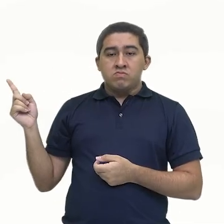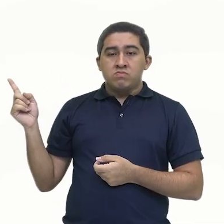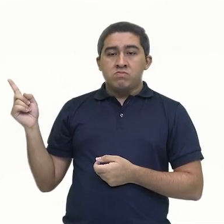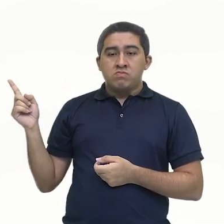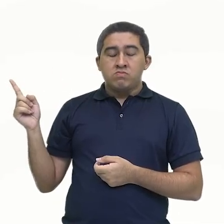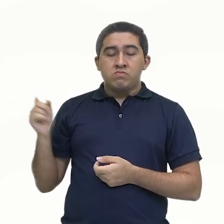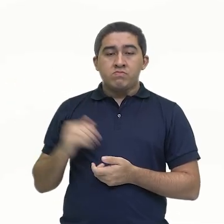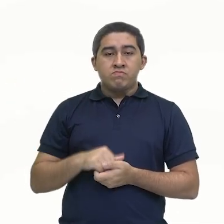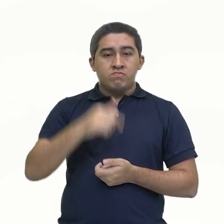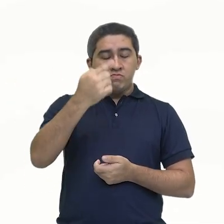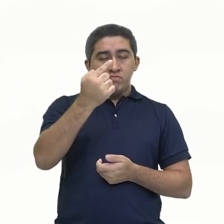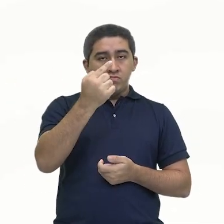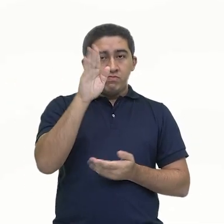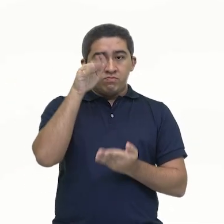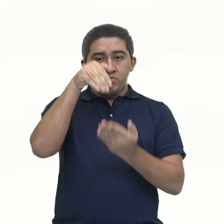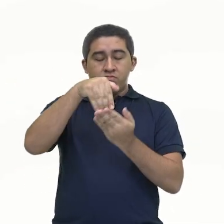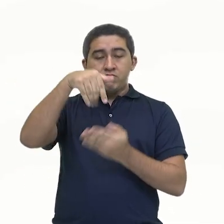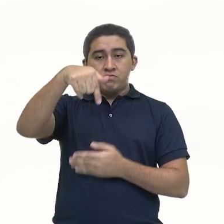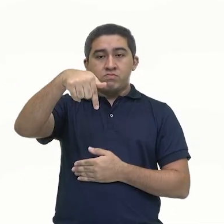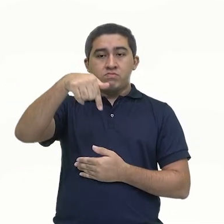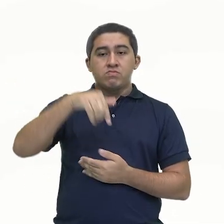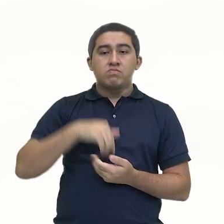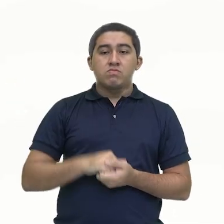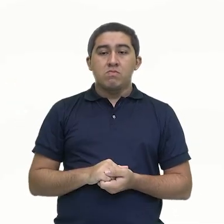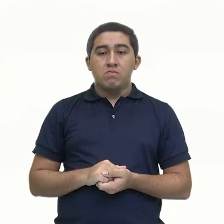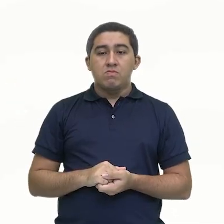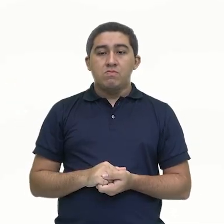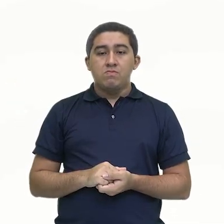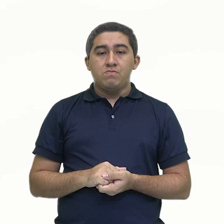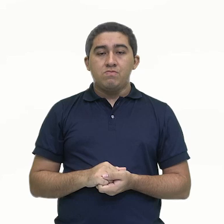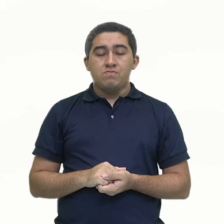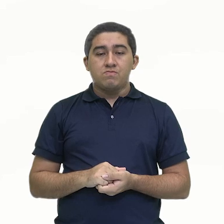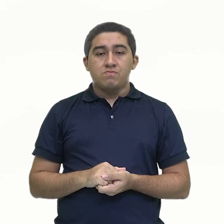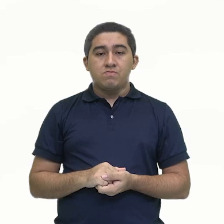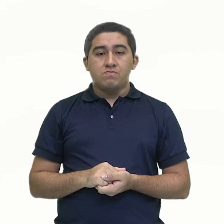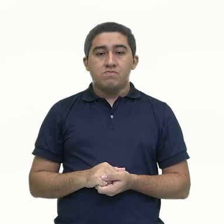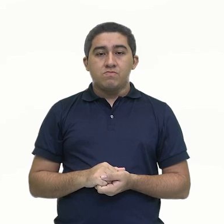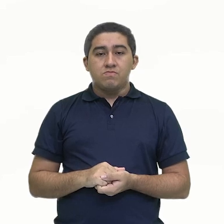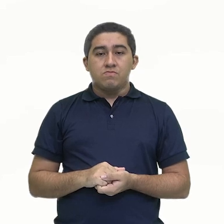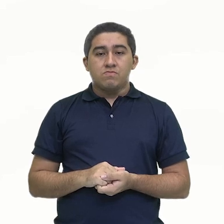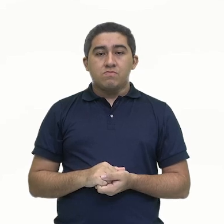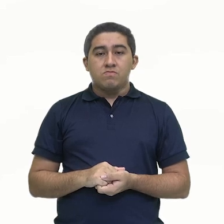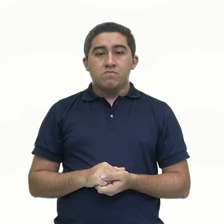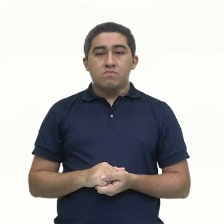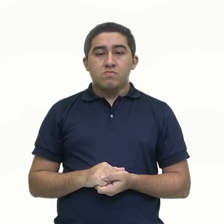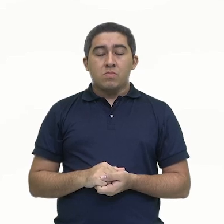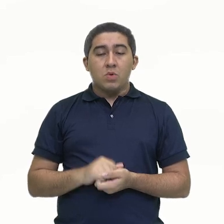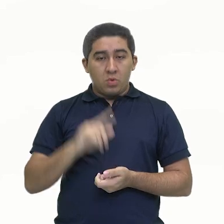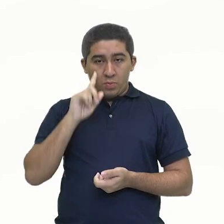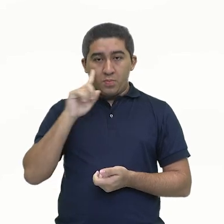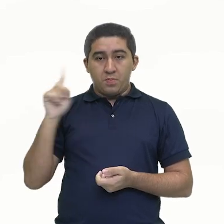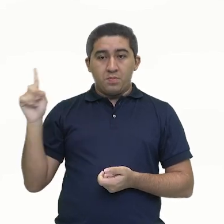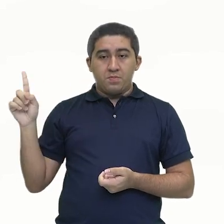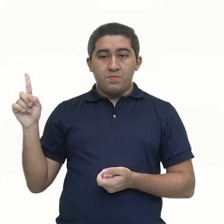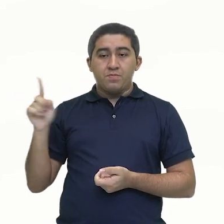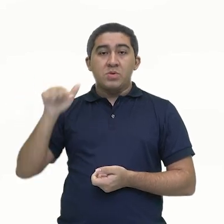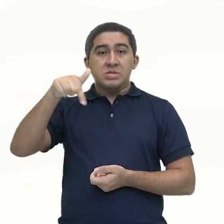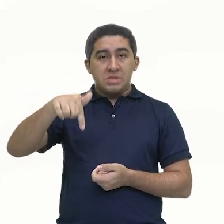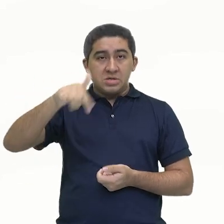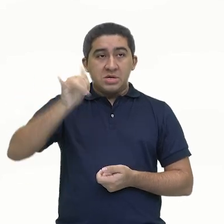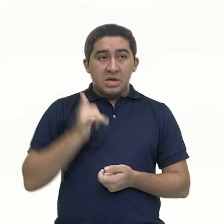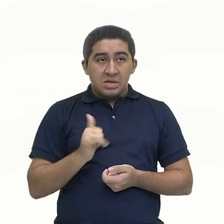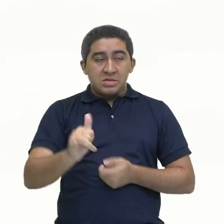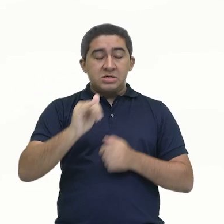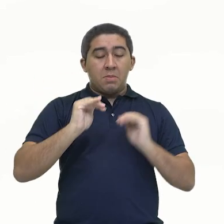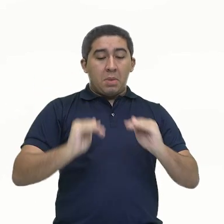de 1 até 7. 1, 2, são 7 camadas eletrônicas, então são 7 níveis de energia. E